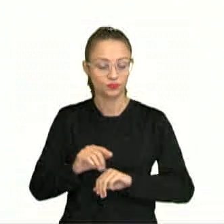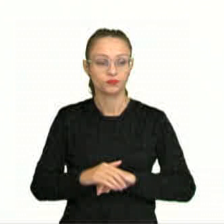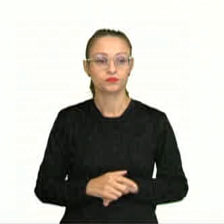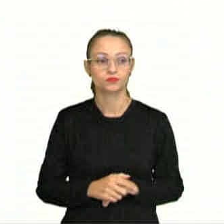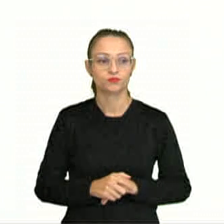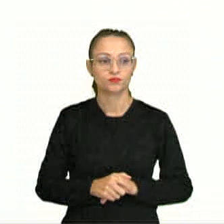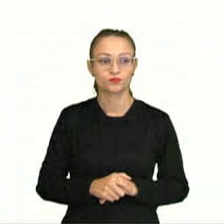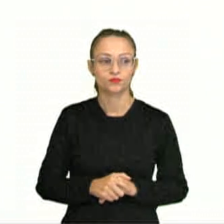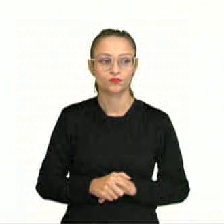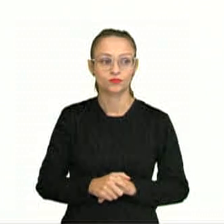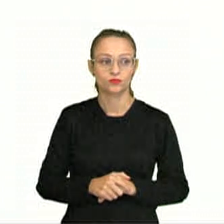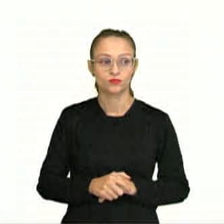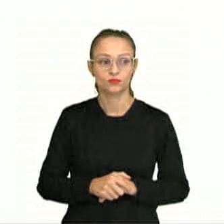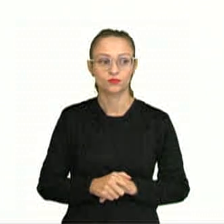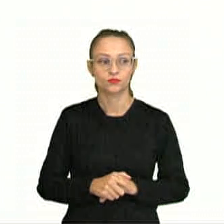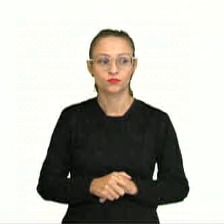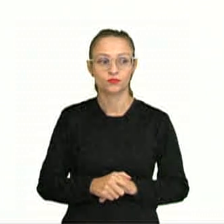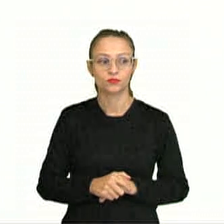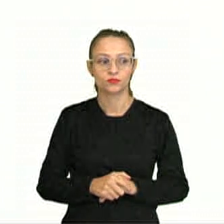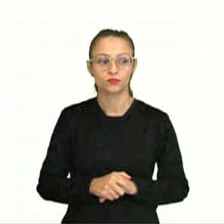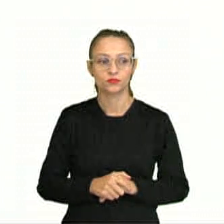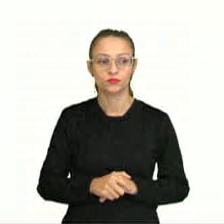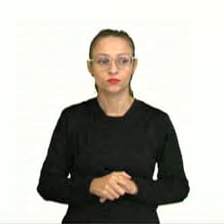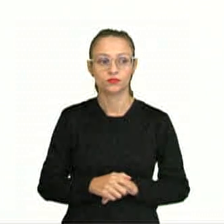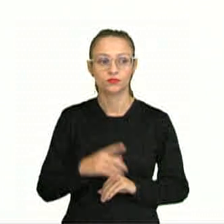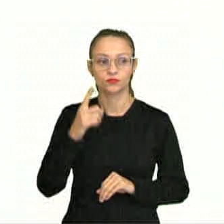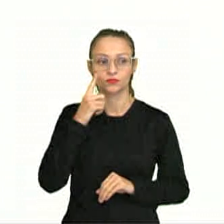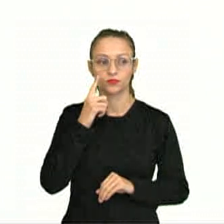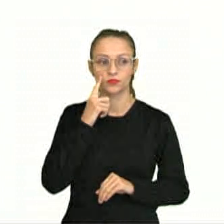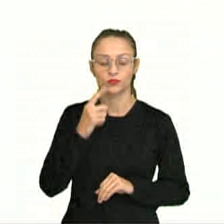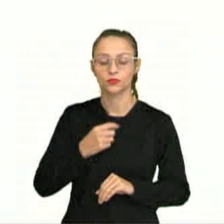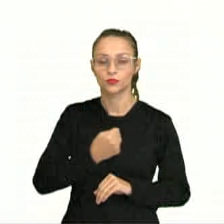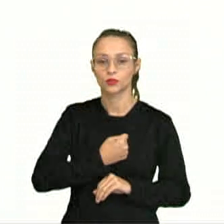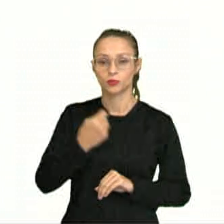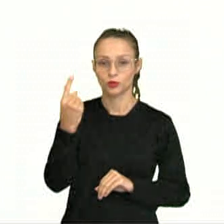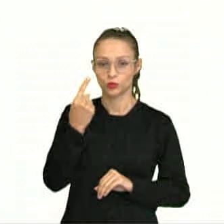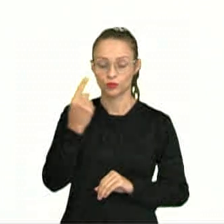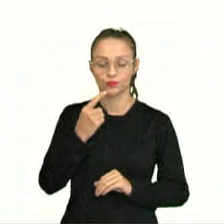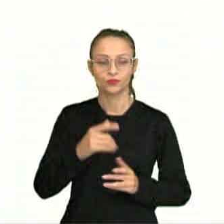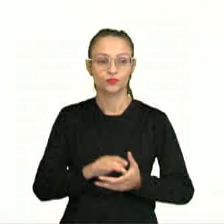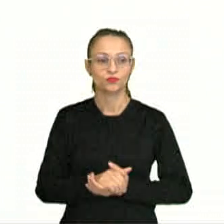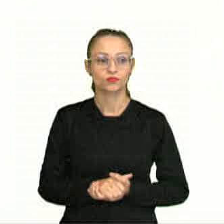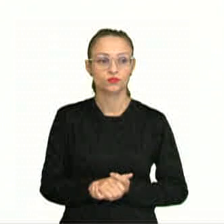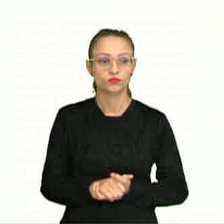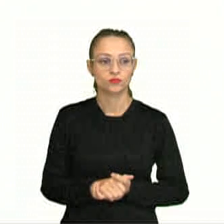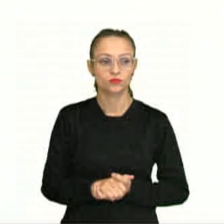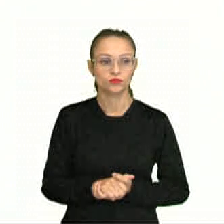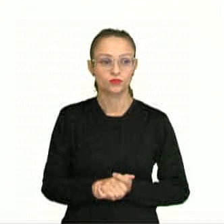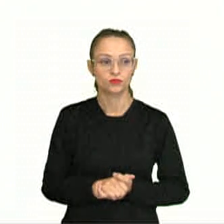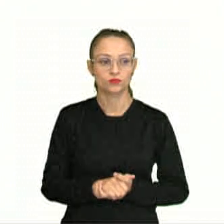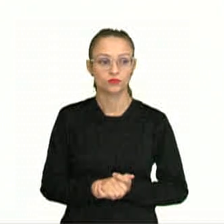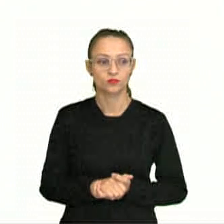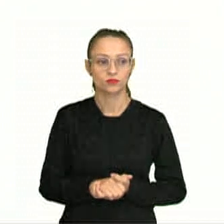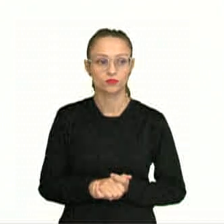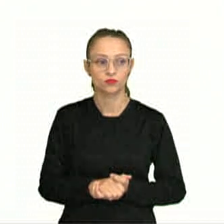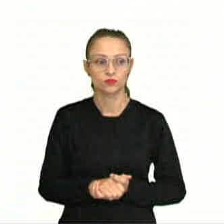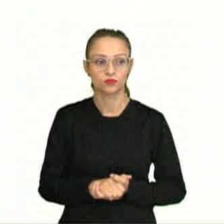feminino, tá? Então, vejam. Mi casa es espacio que la de mi